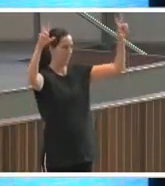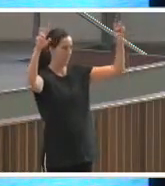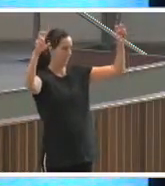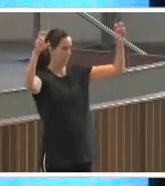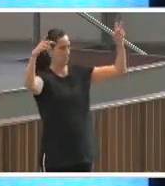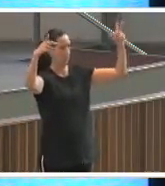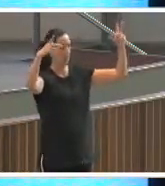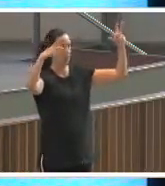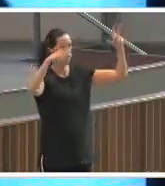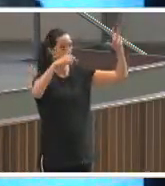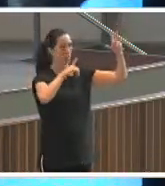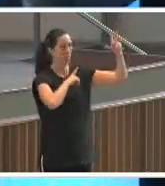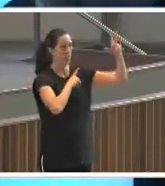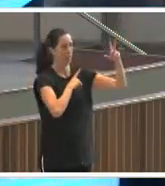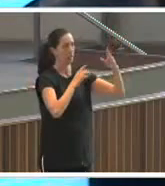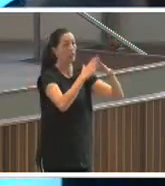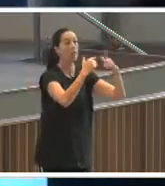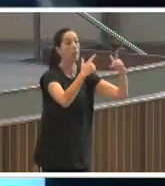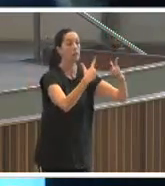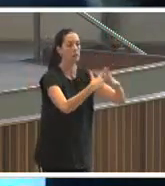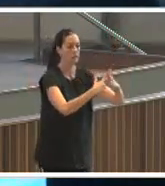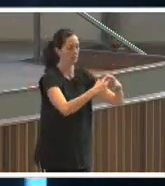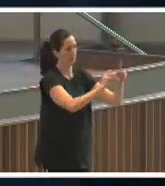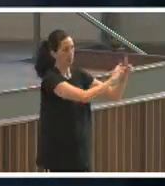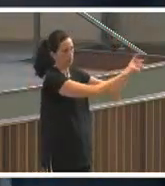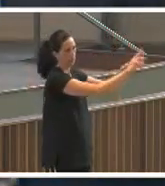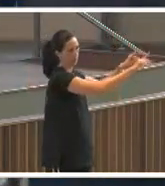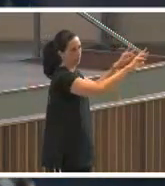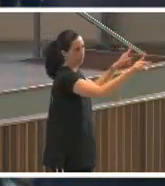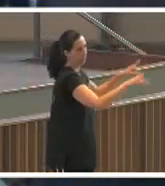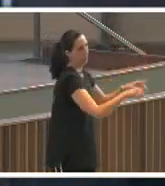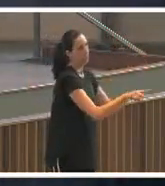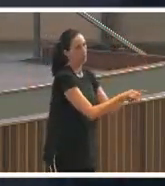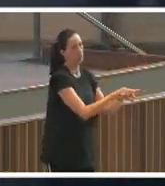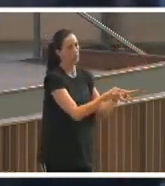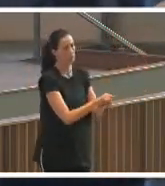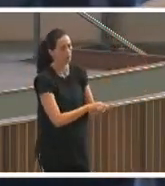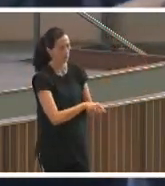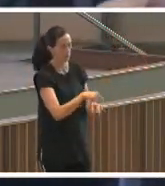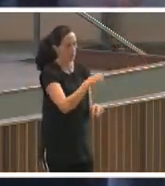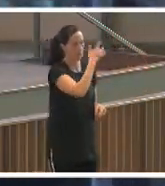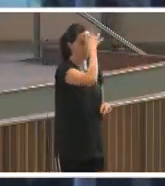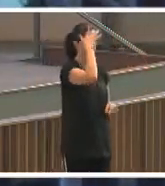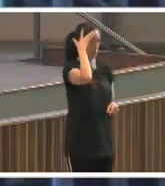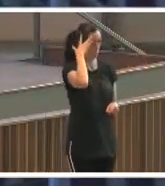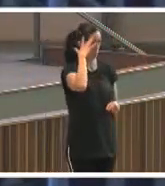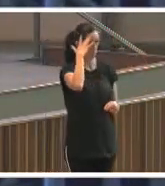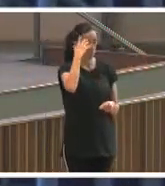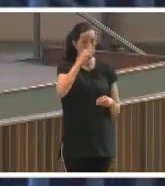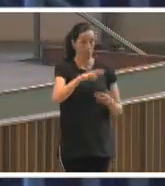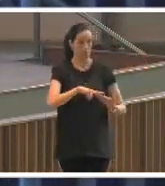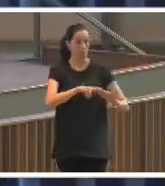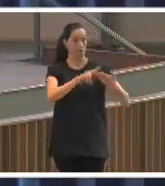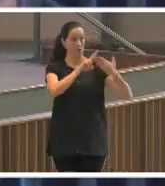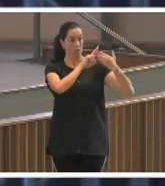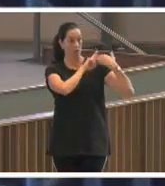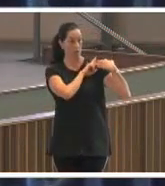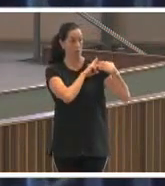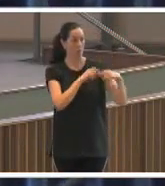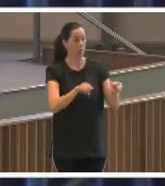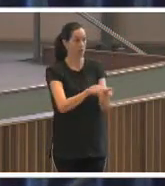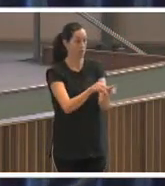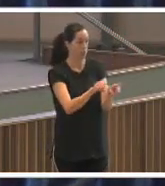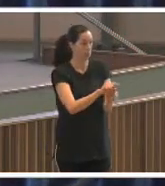controle absoluto dos membros da igreja debaixo daqueles que estão sob a